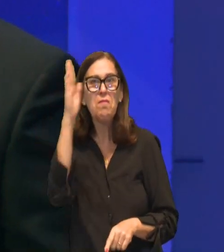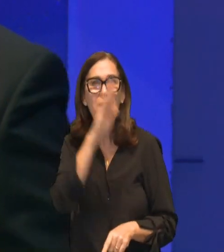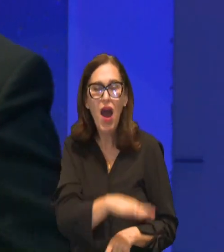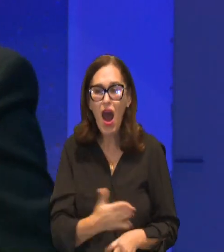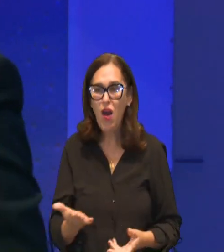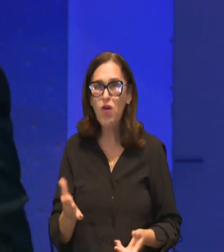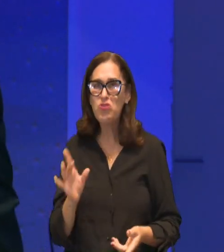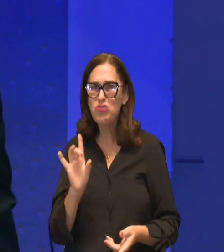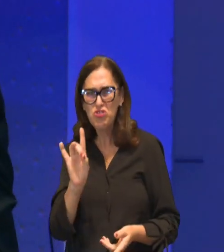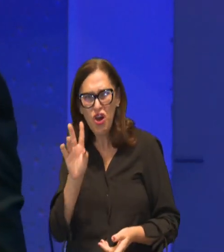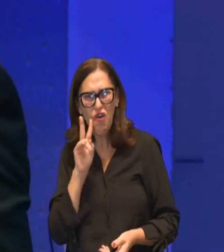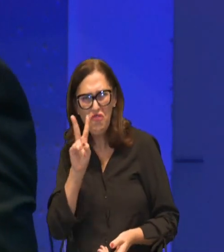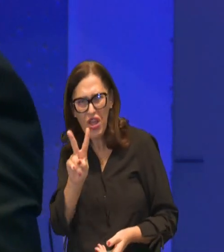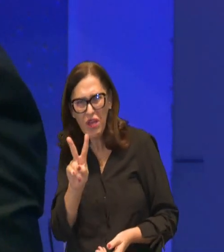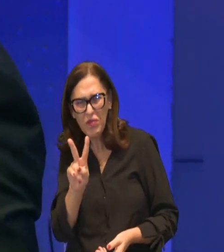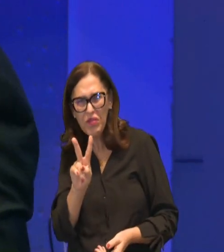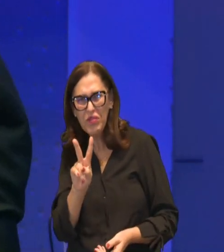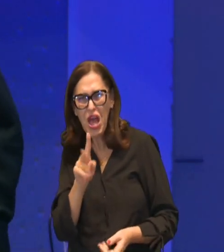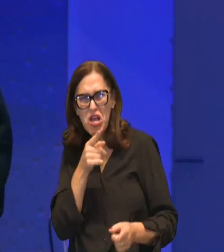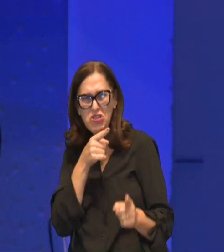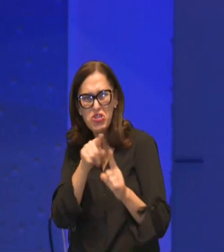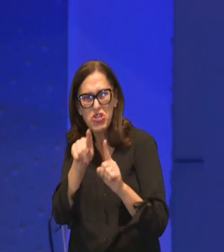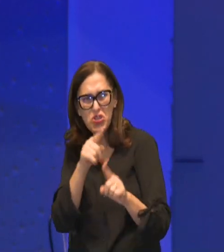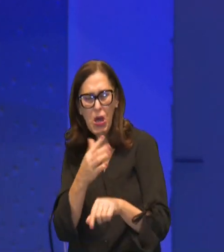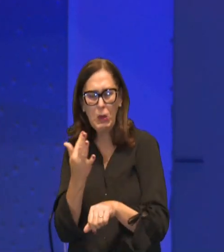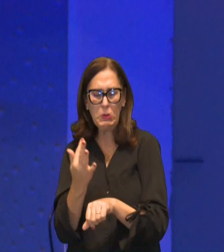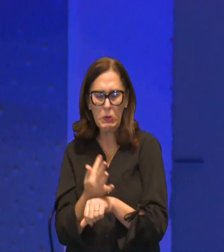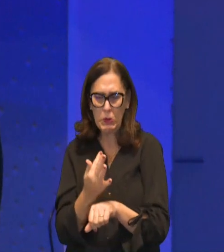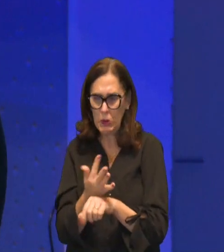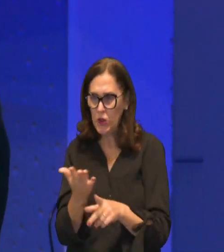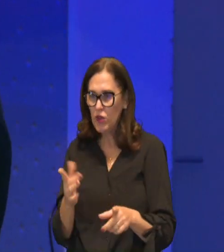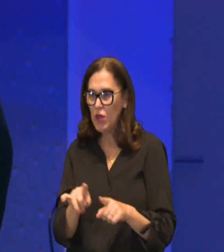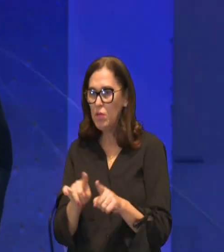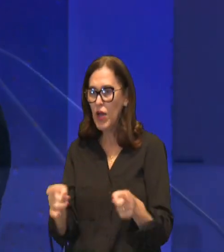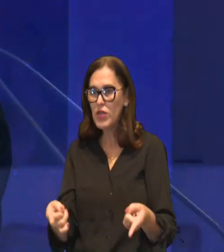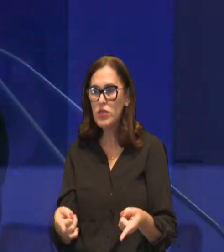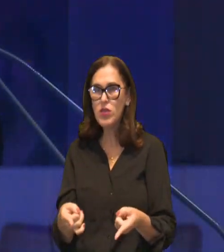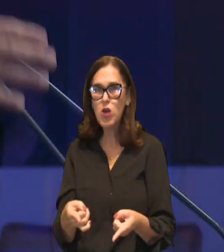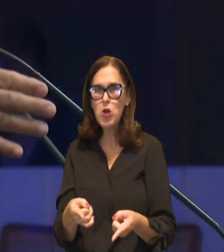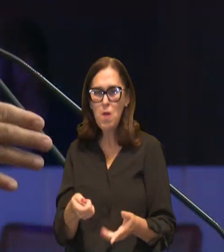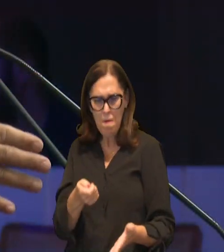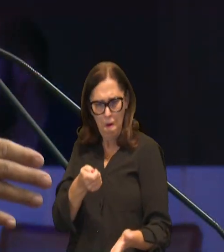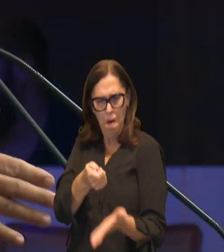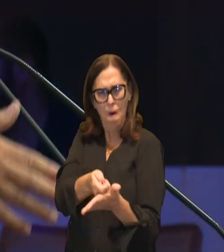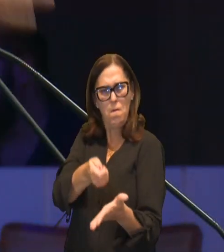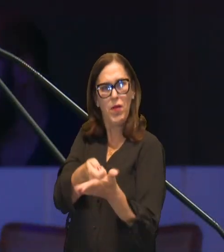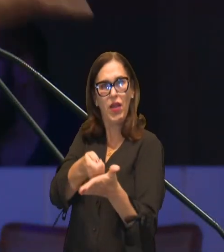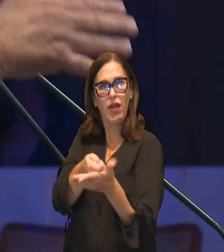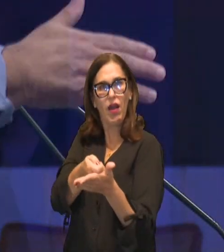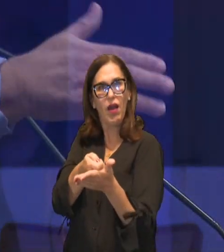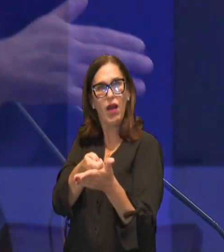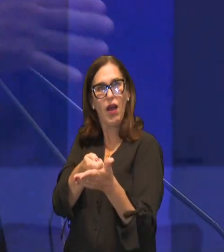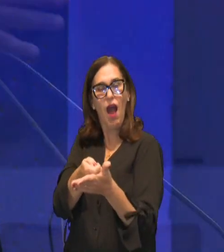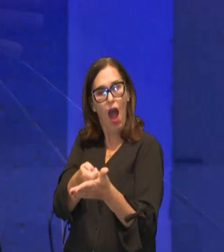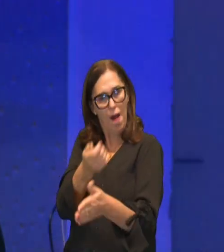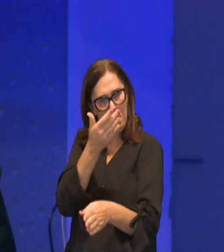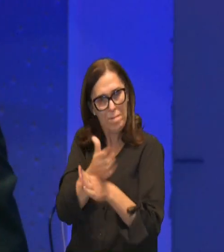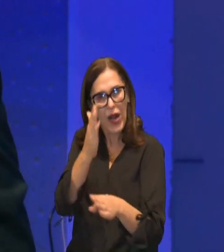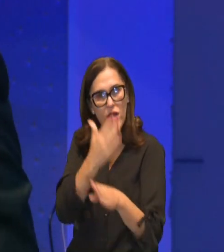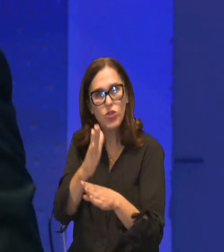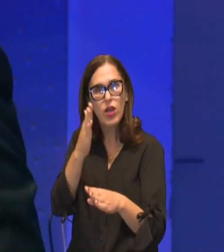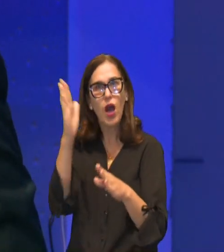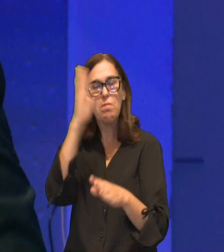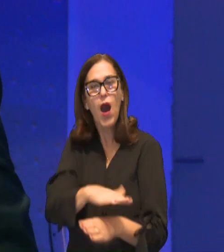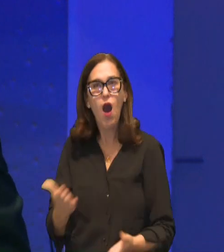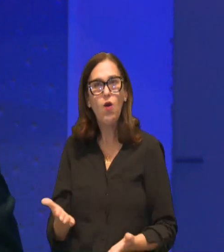nós não apenas somos desafiados a tolerar o mal, mas nós somos quase que obrigados a praticar o